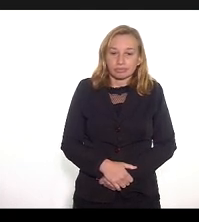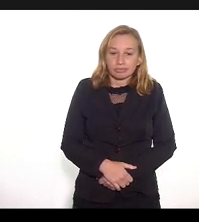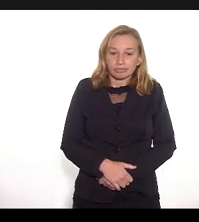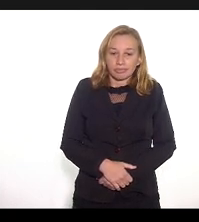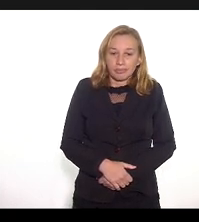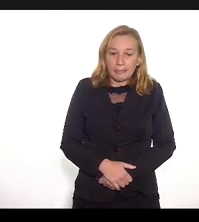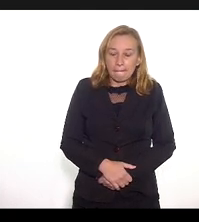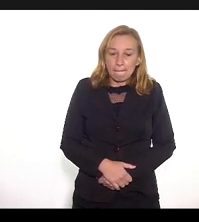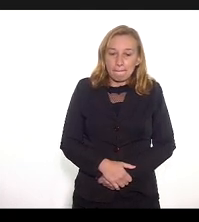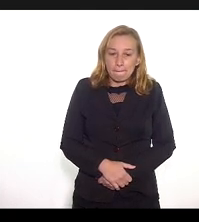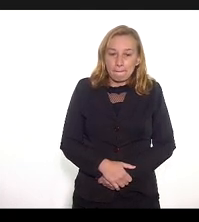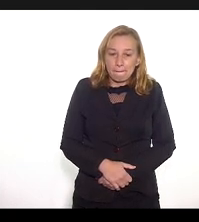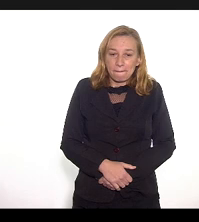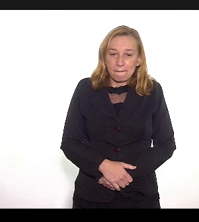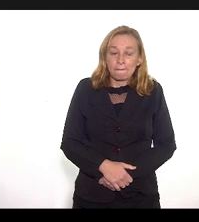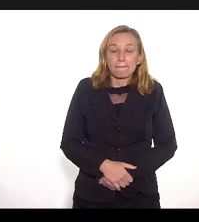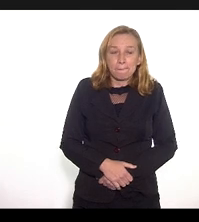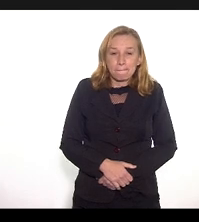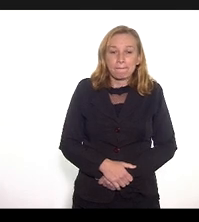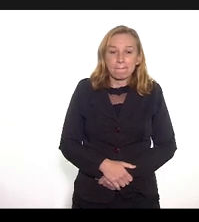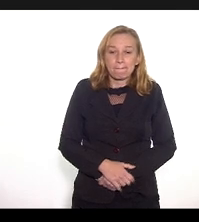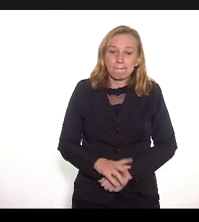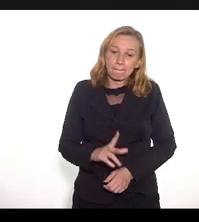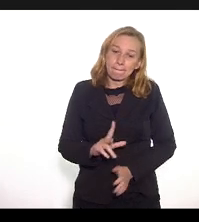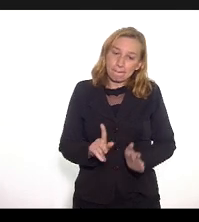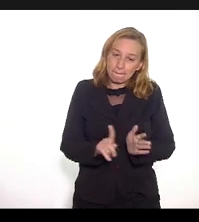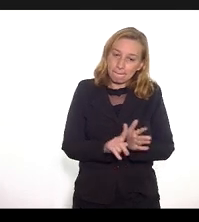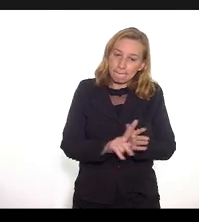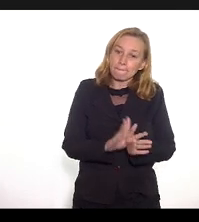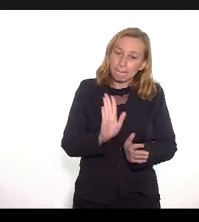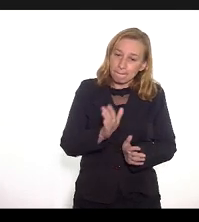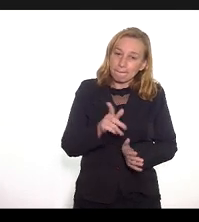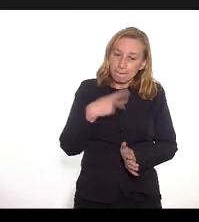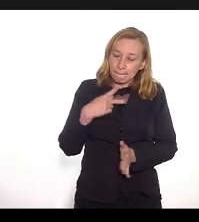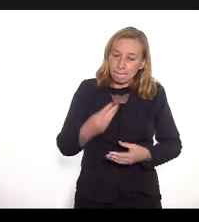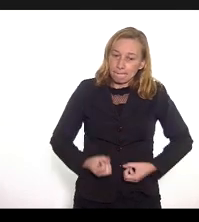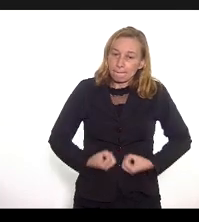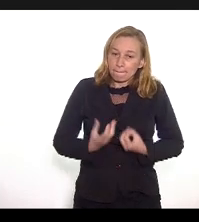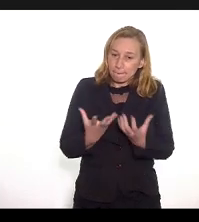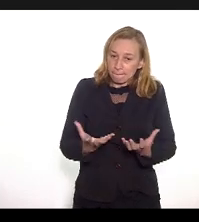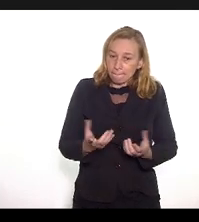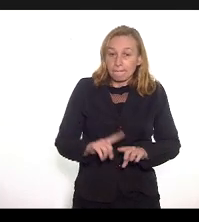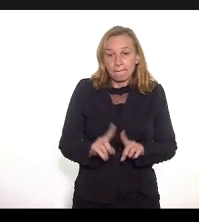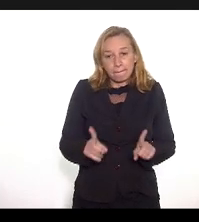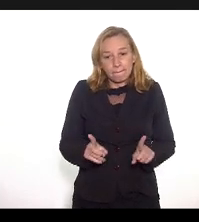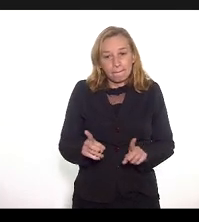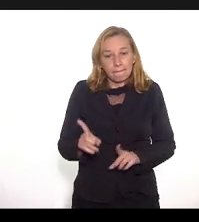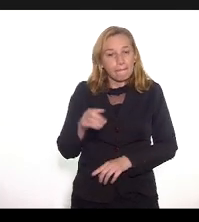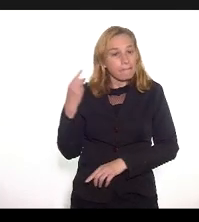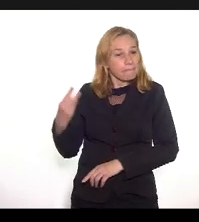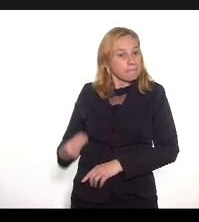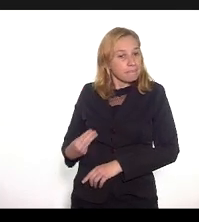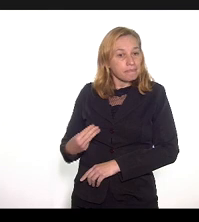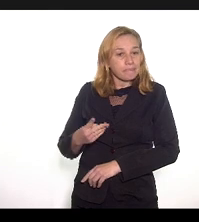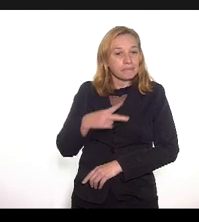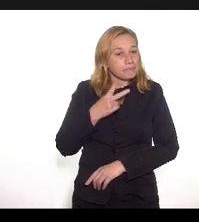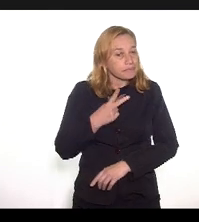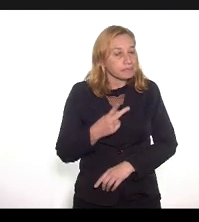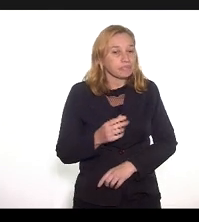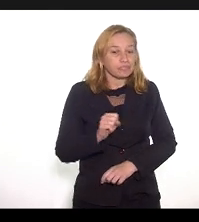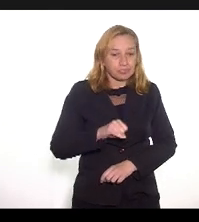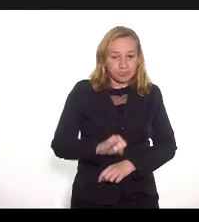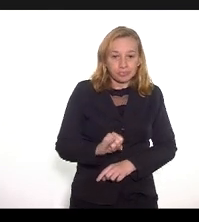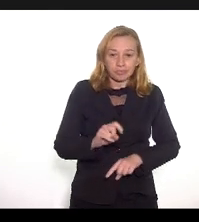É porque sobre a doação, o próprio projeto já prevê, né? Apreensão e doação. Agora, a Mônica está propondo aí uma condicionalidade,